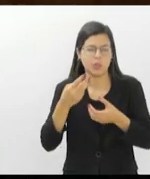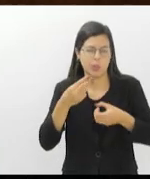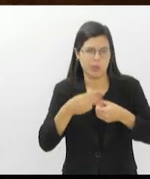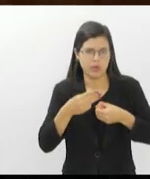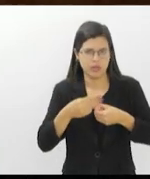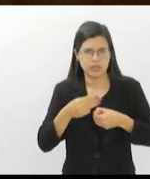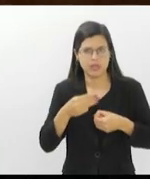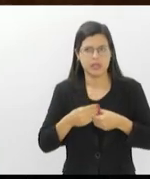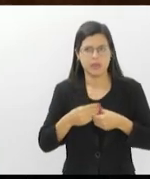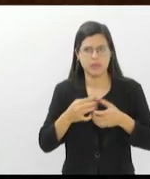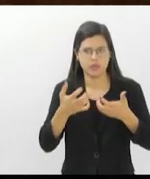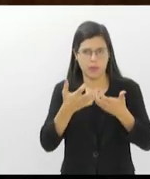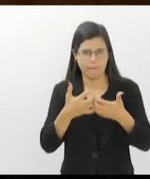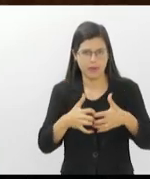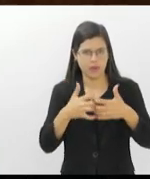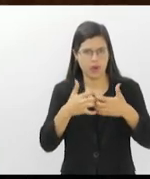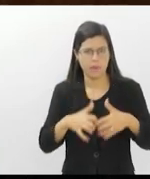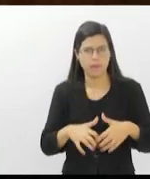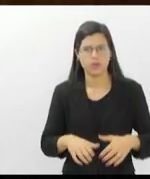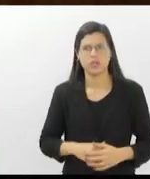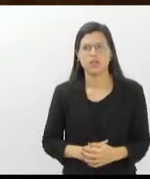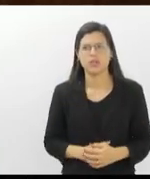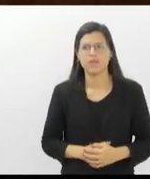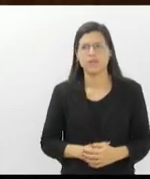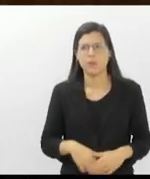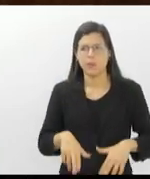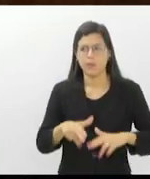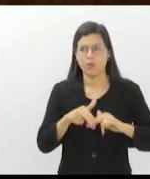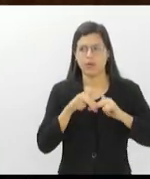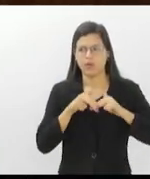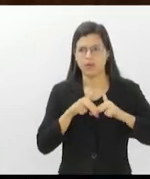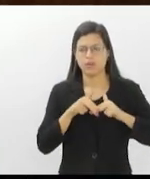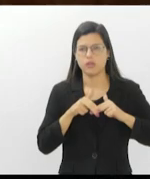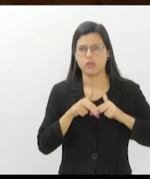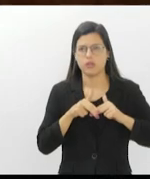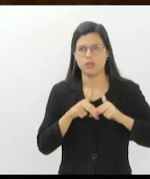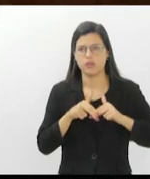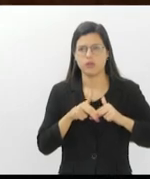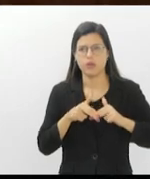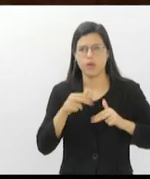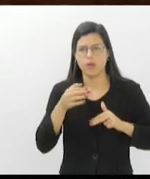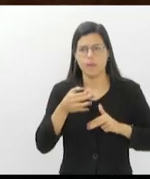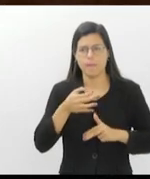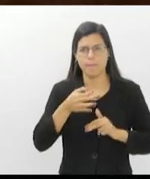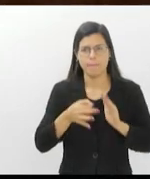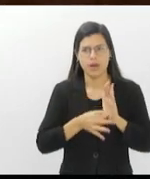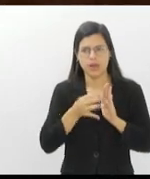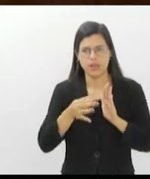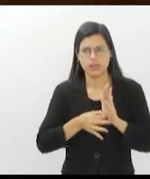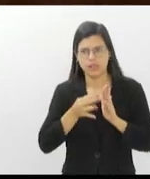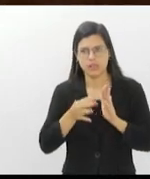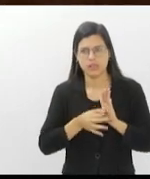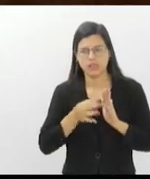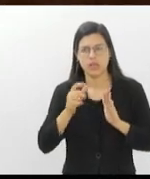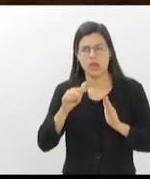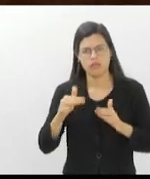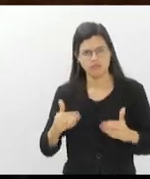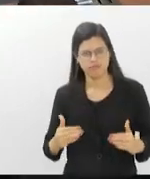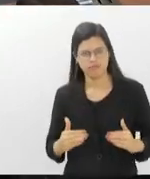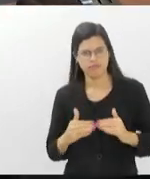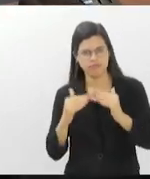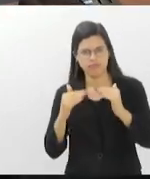de Petrópolis. Assim posto, nosso parecer no mérito é